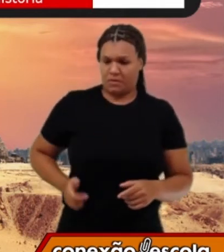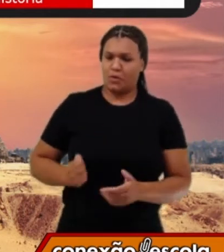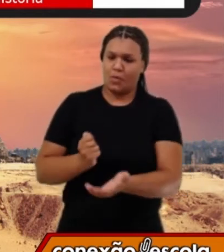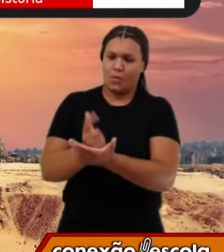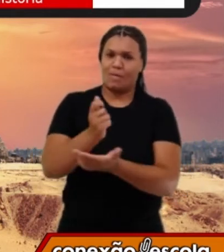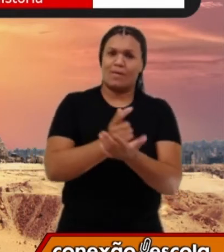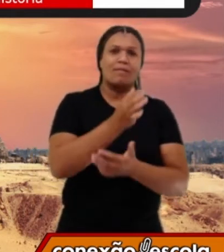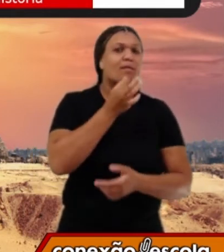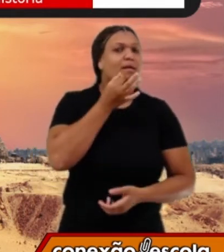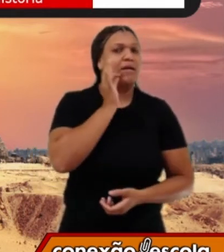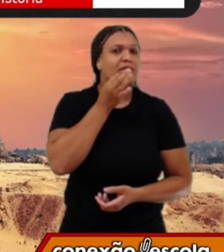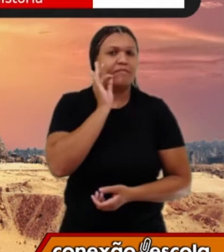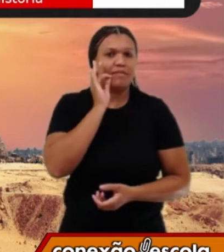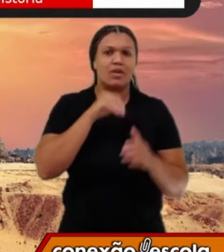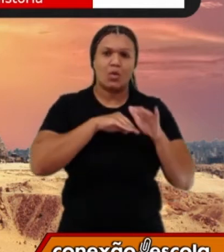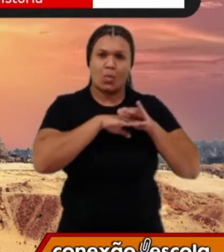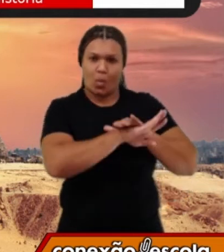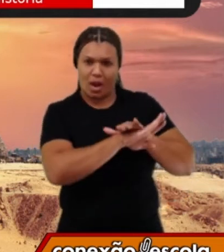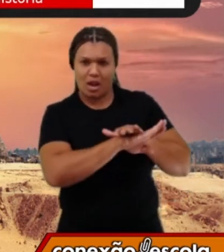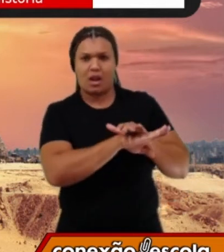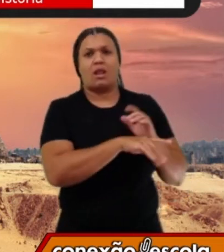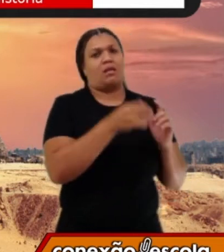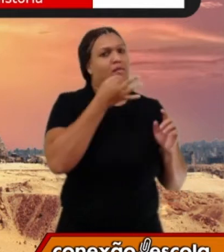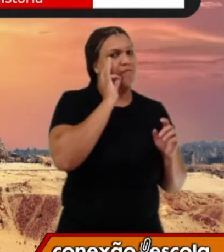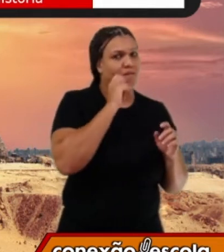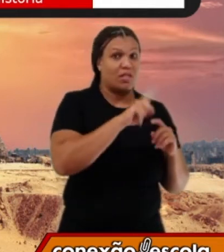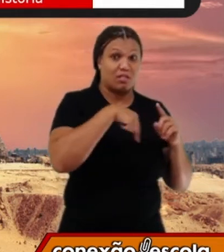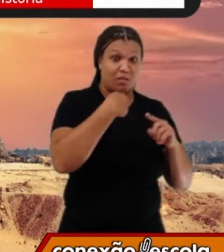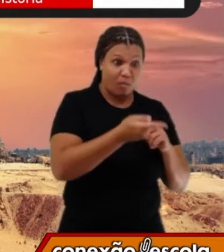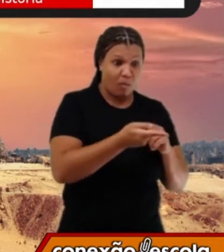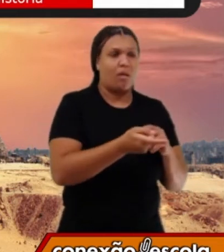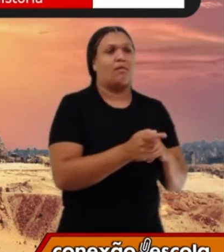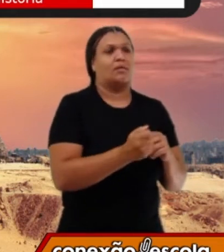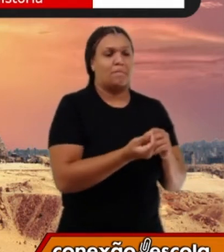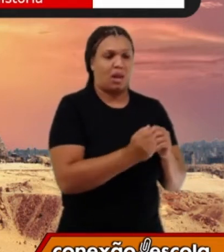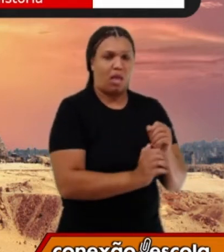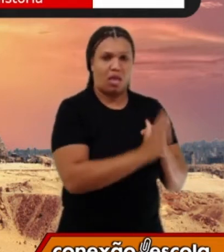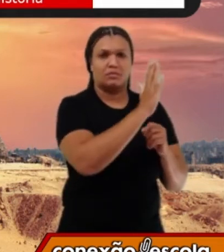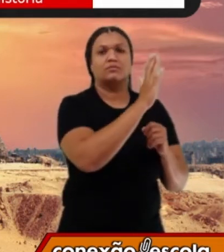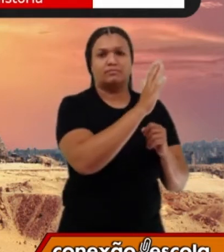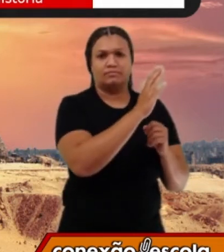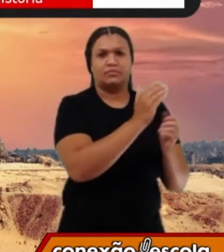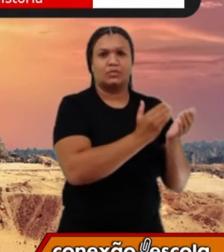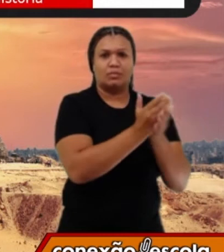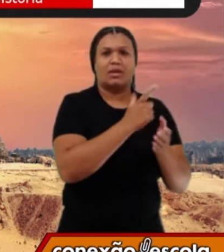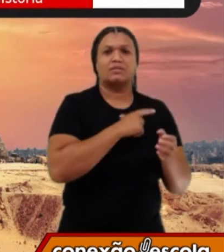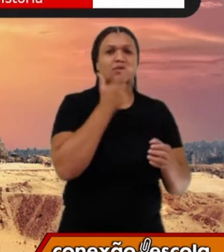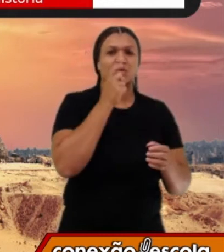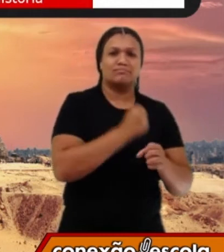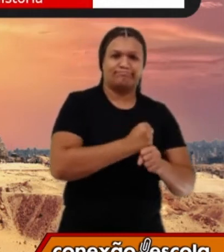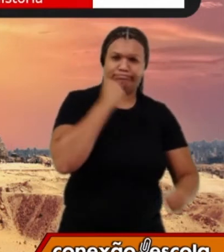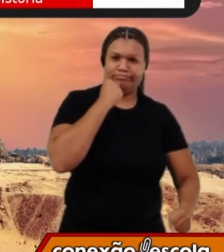estavam produzindo, estocar esse café para que o preço do café voltasse a um patamar que gerasse lucro para